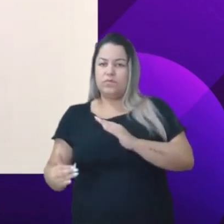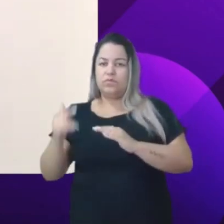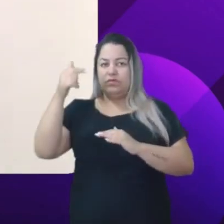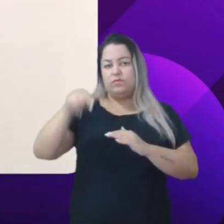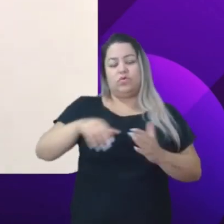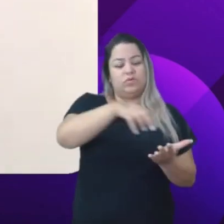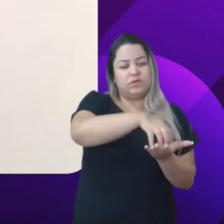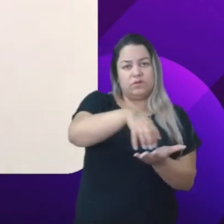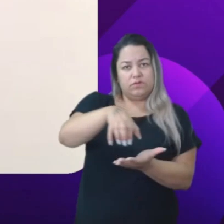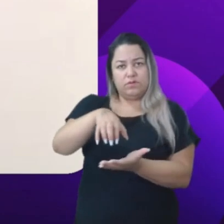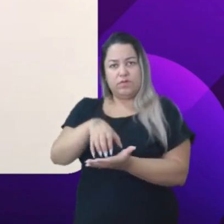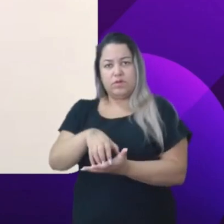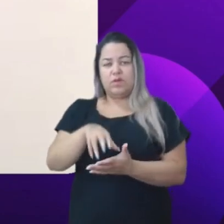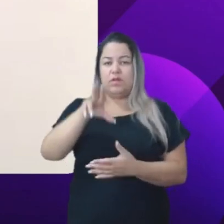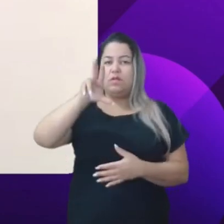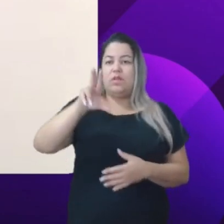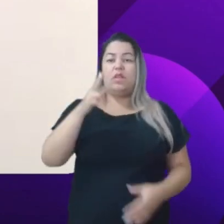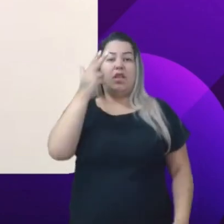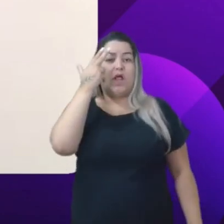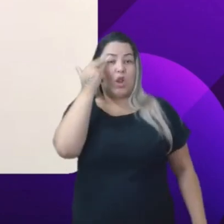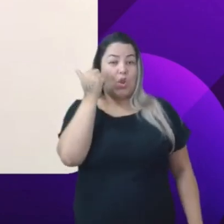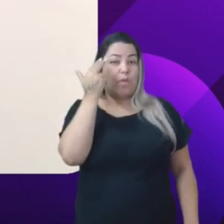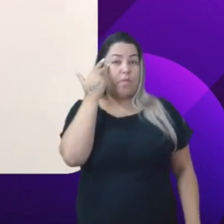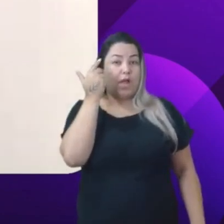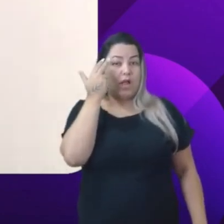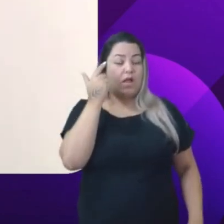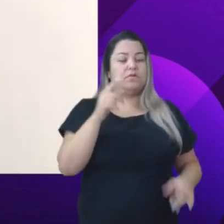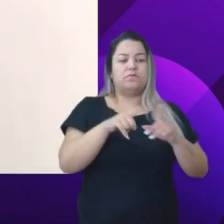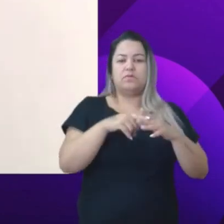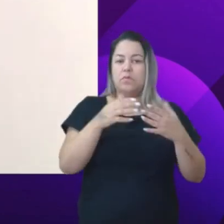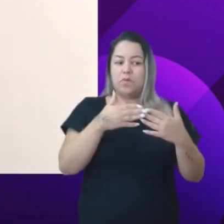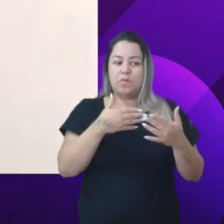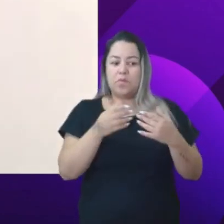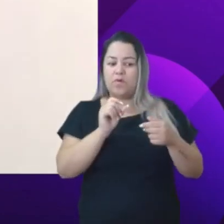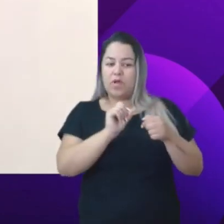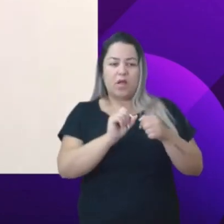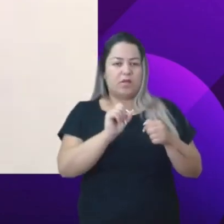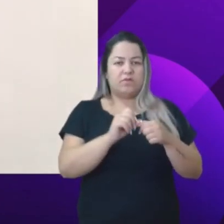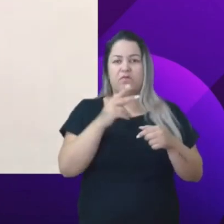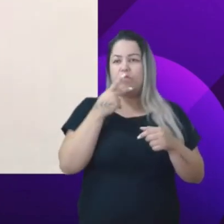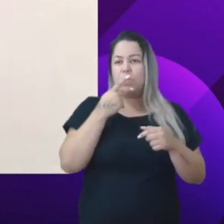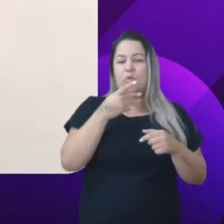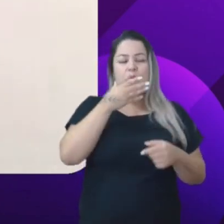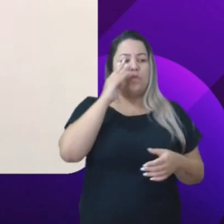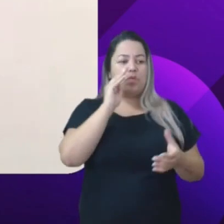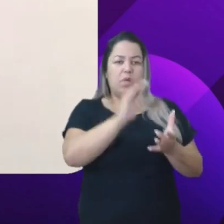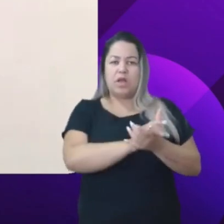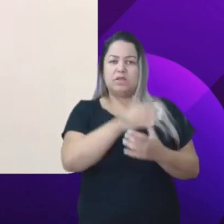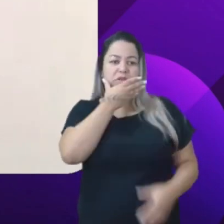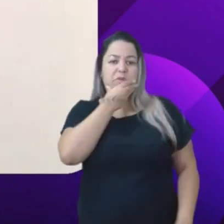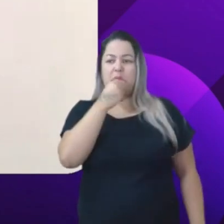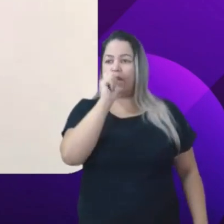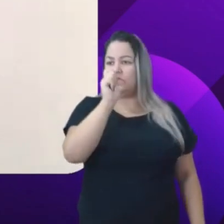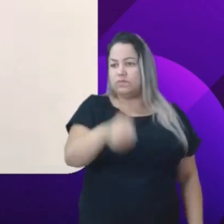outros territórios, que elas normalizam, né? A forma como elas são tratadas, né? Que a forma do marido dela ser machista é